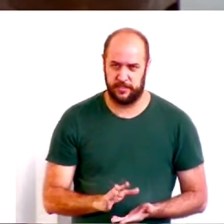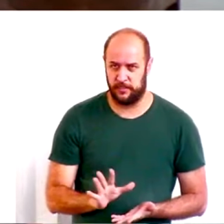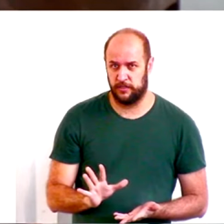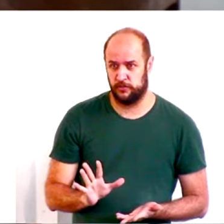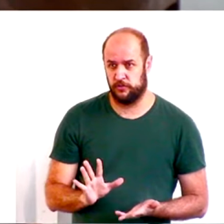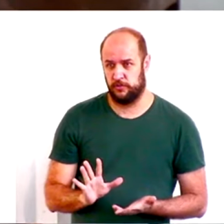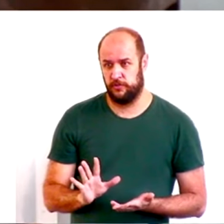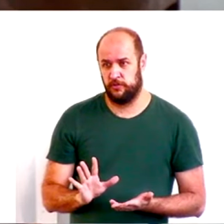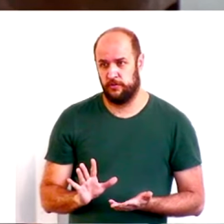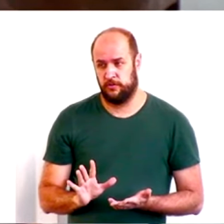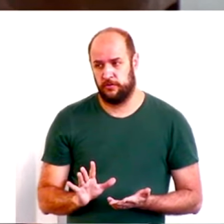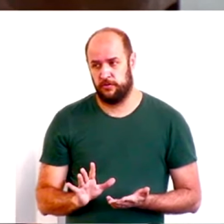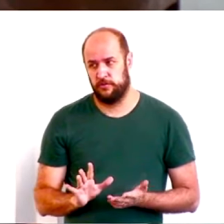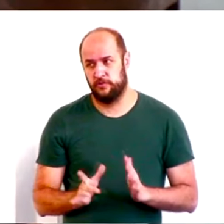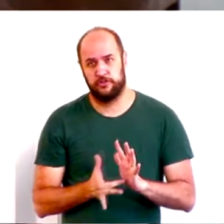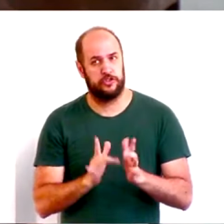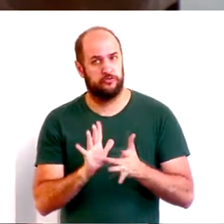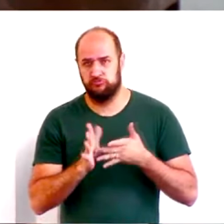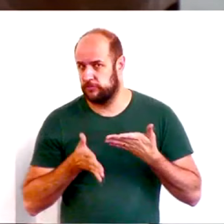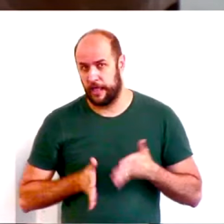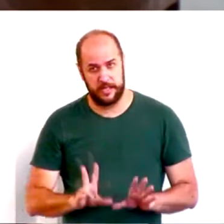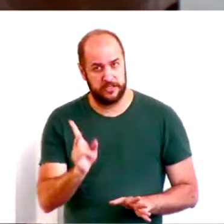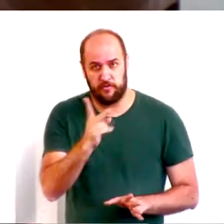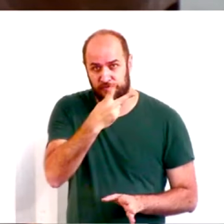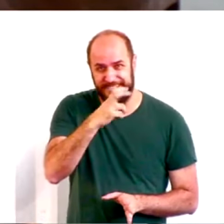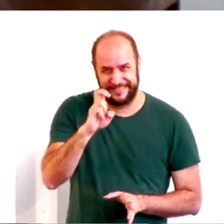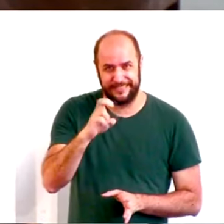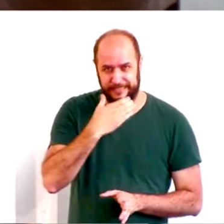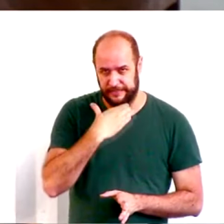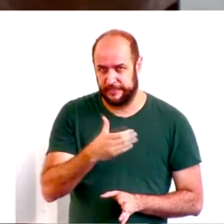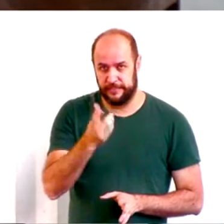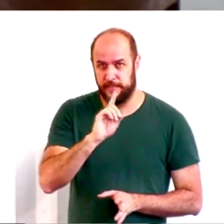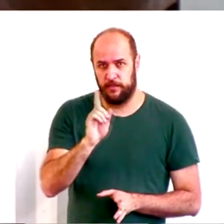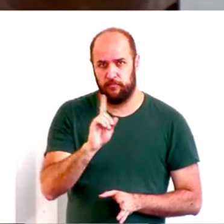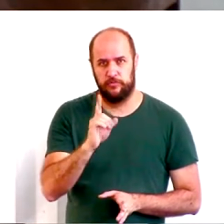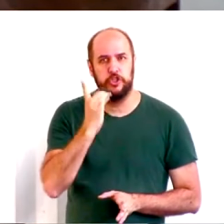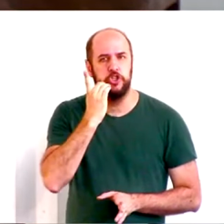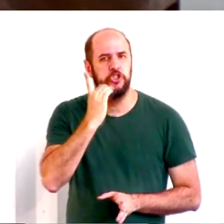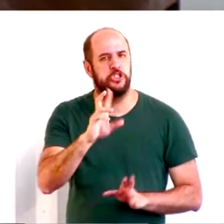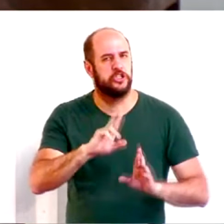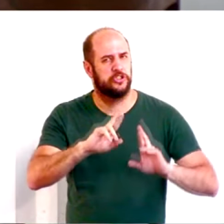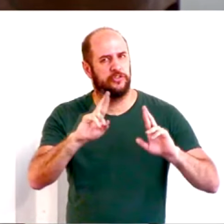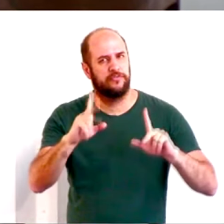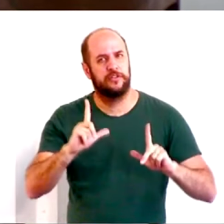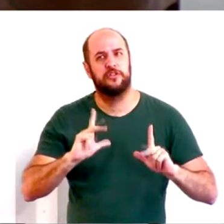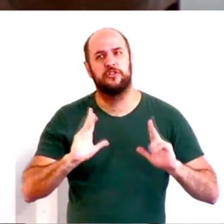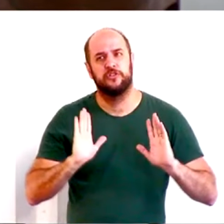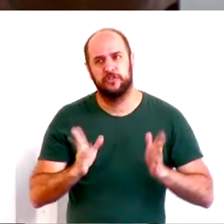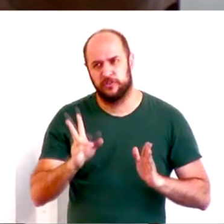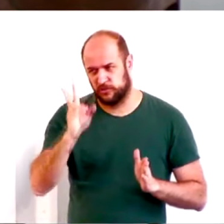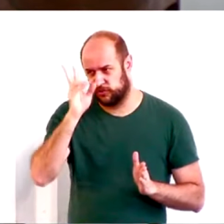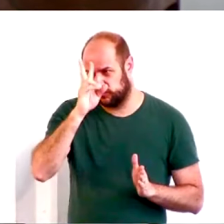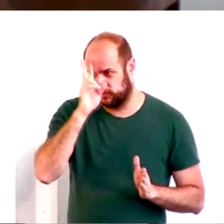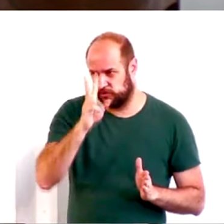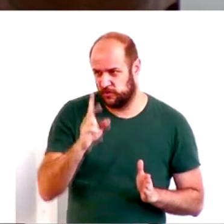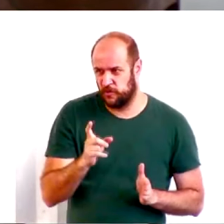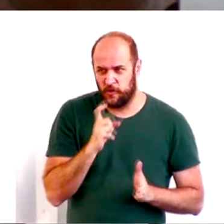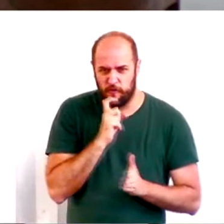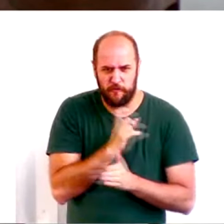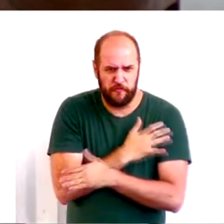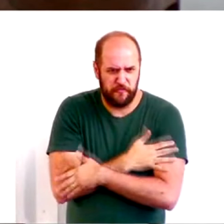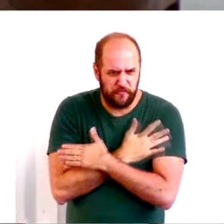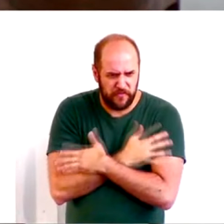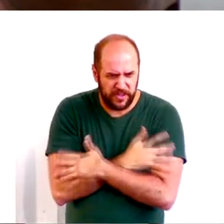Cristo não nasceu no 25 de dezembro haja Vista Os relatos bíblicos que era uma noite muito fria